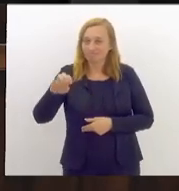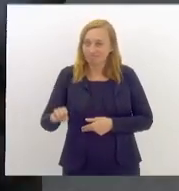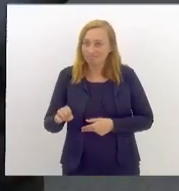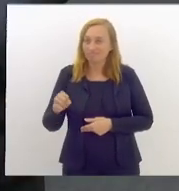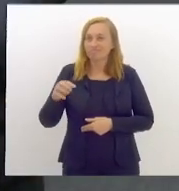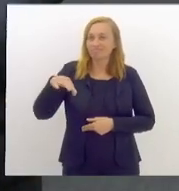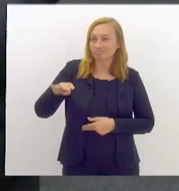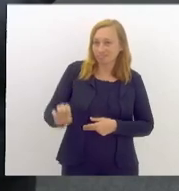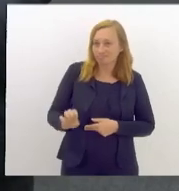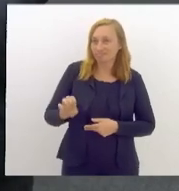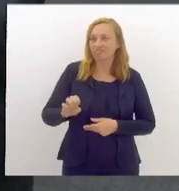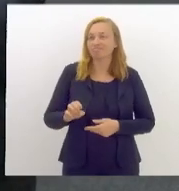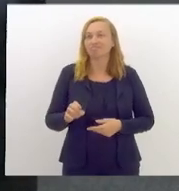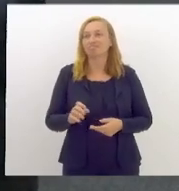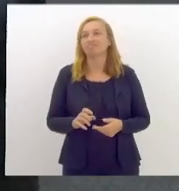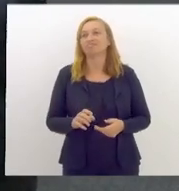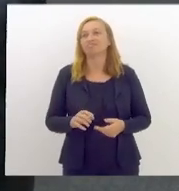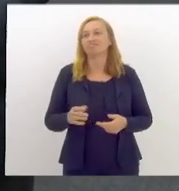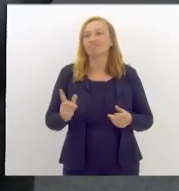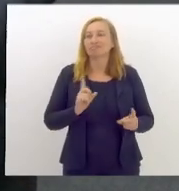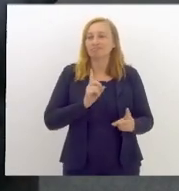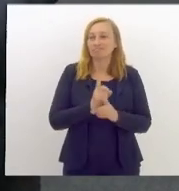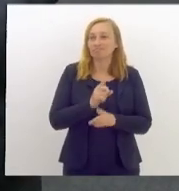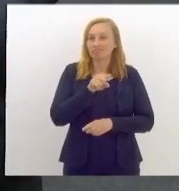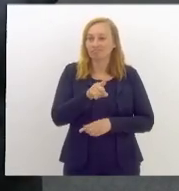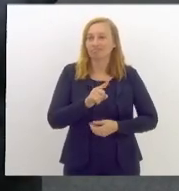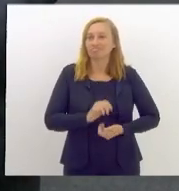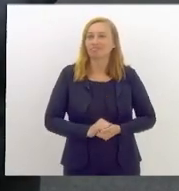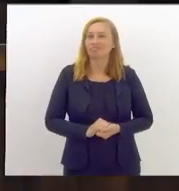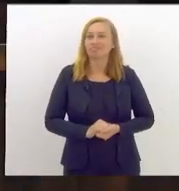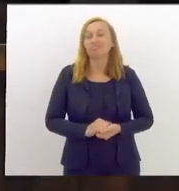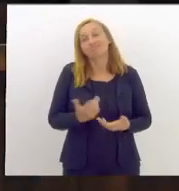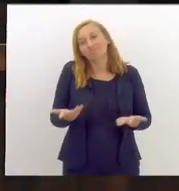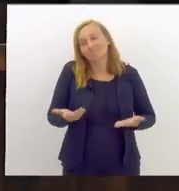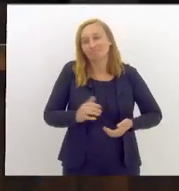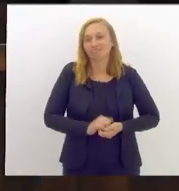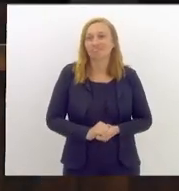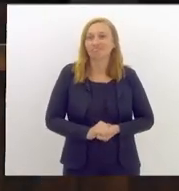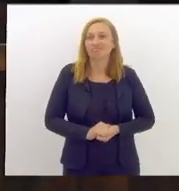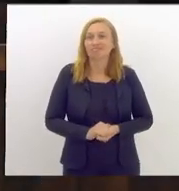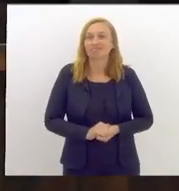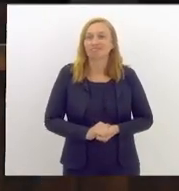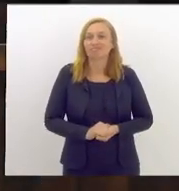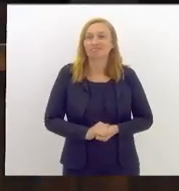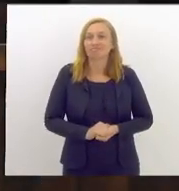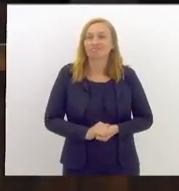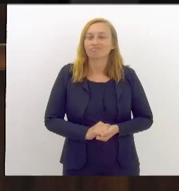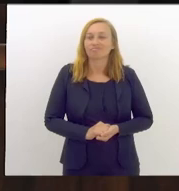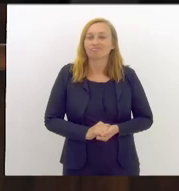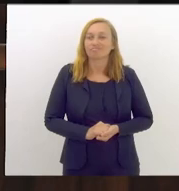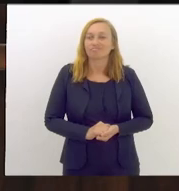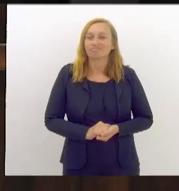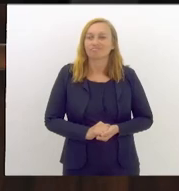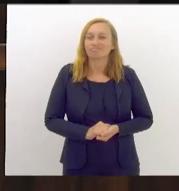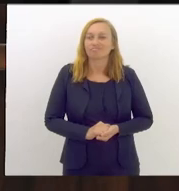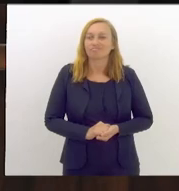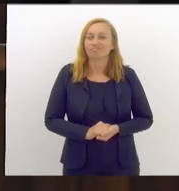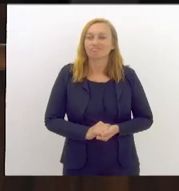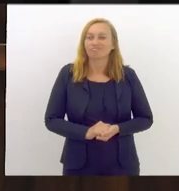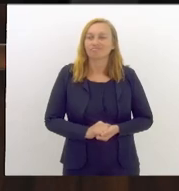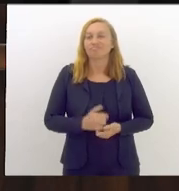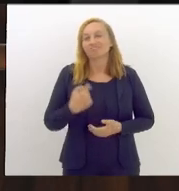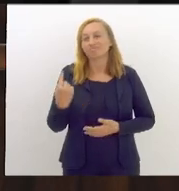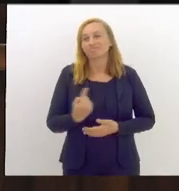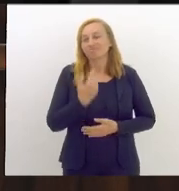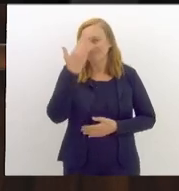Norte Aquelas nossas nossas encontros né e é isso fica aqui O